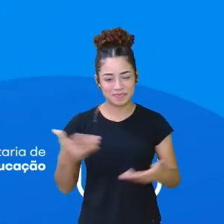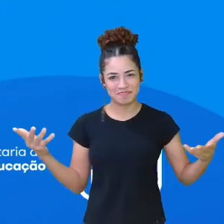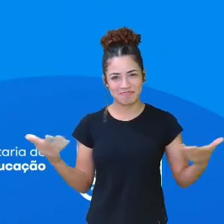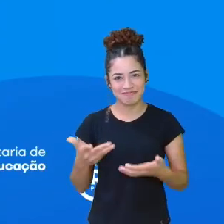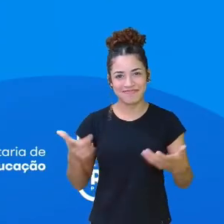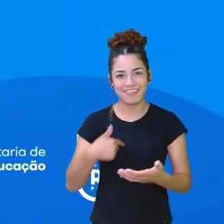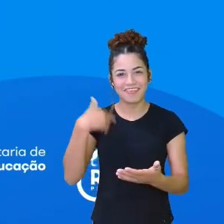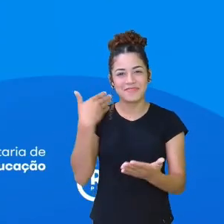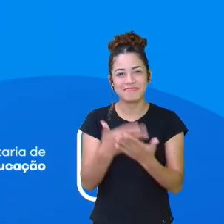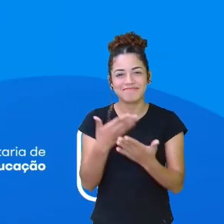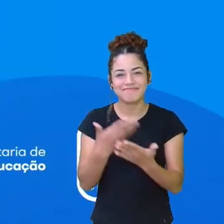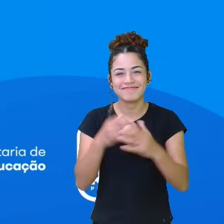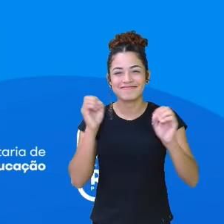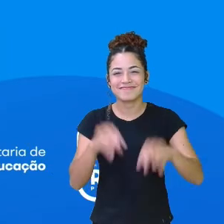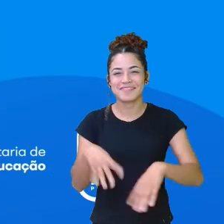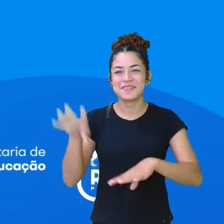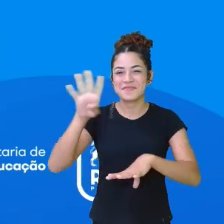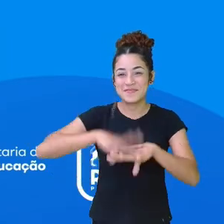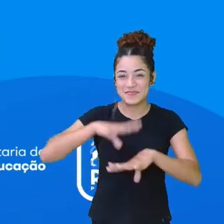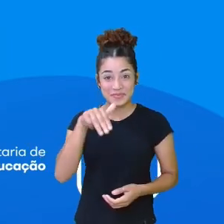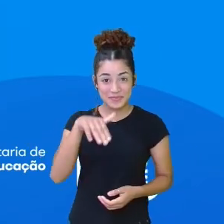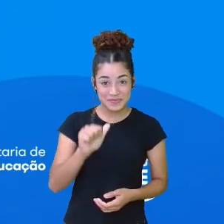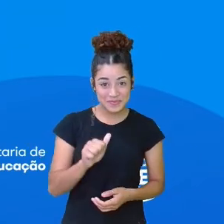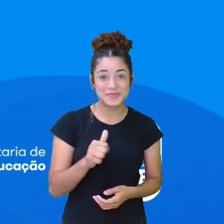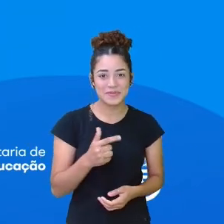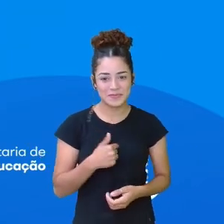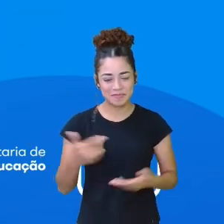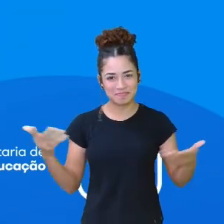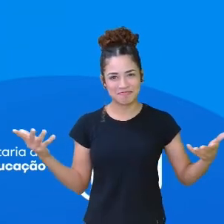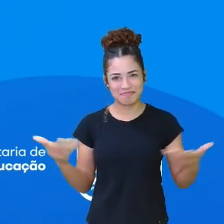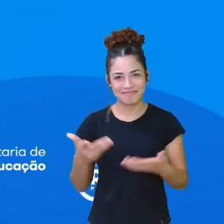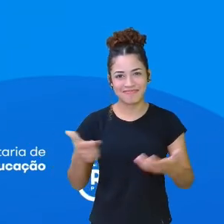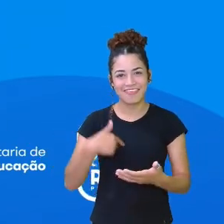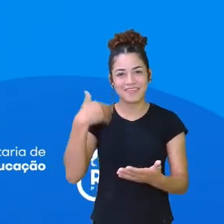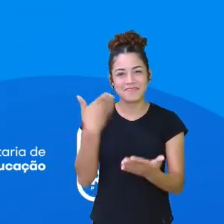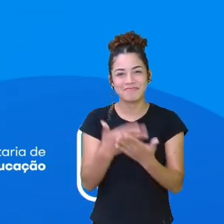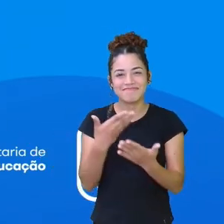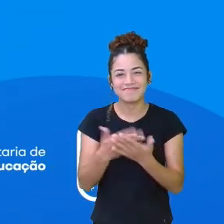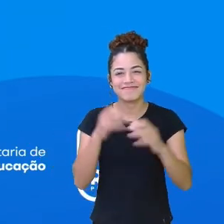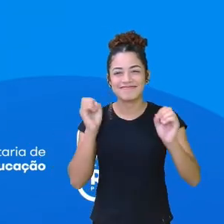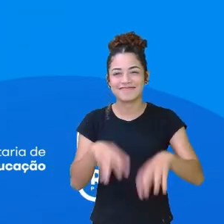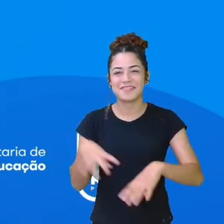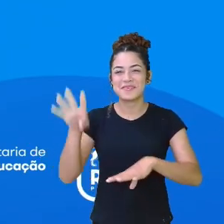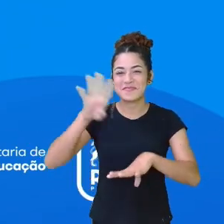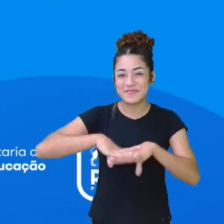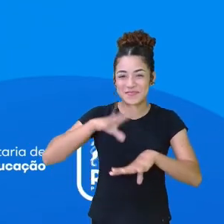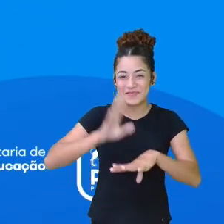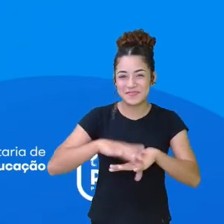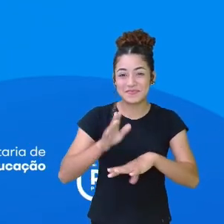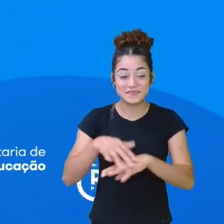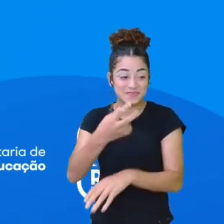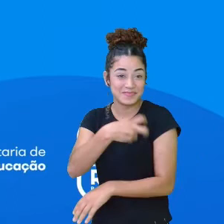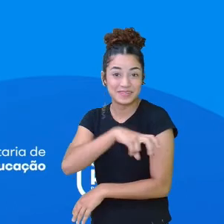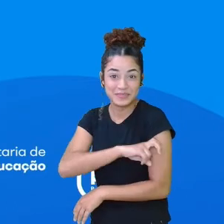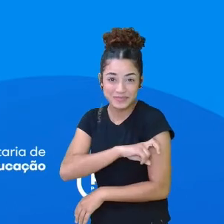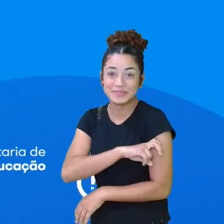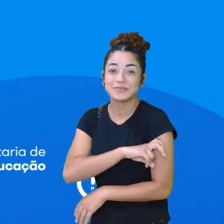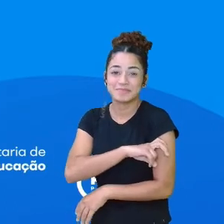sou a professora Kedma Santos e estou aqui para mais uma aula de matemática para os quintos